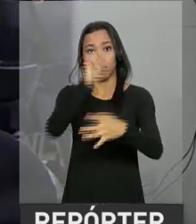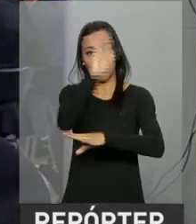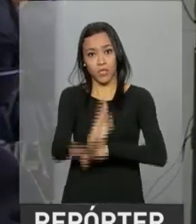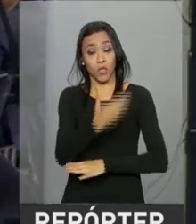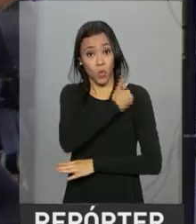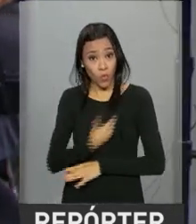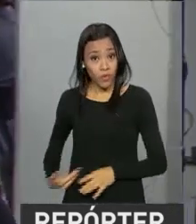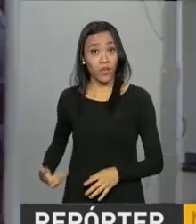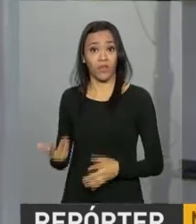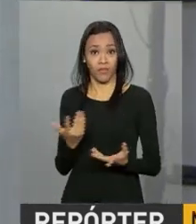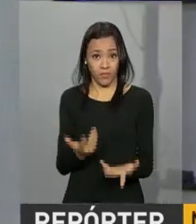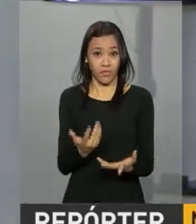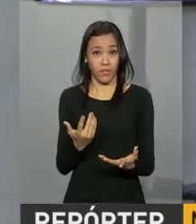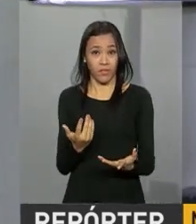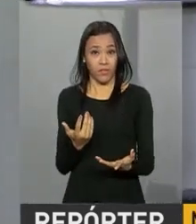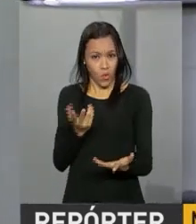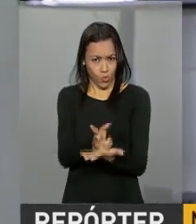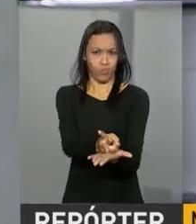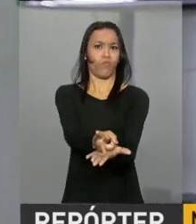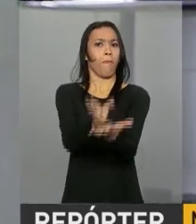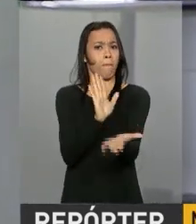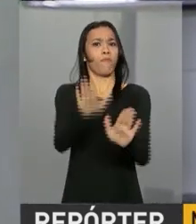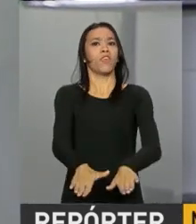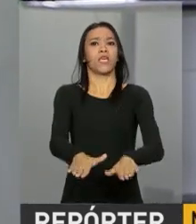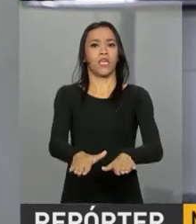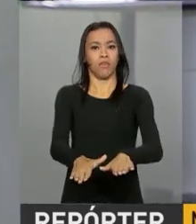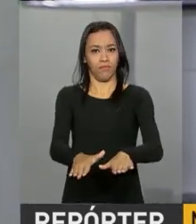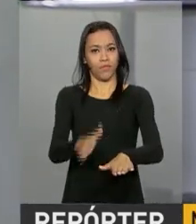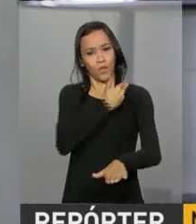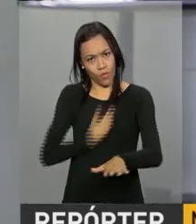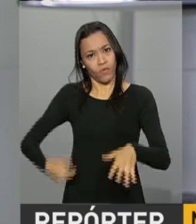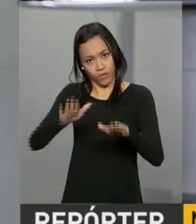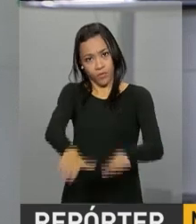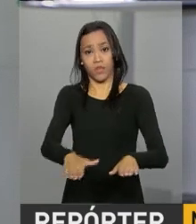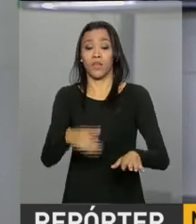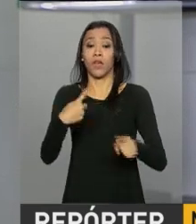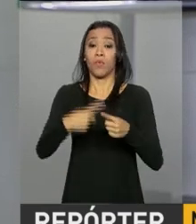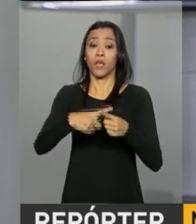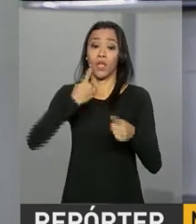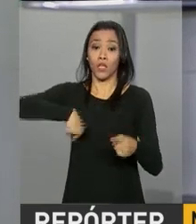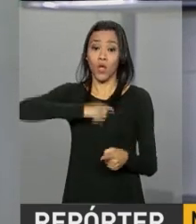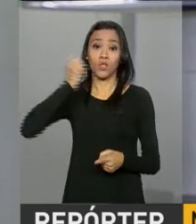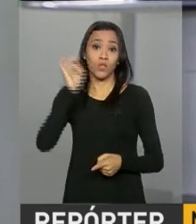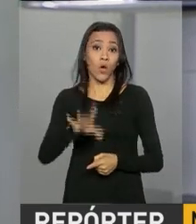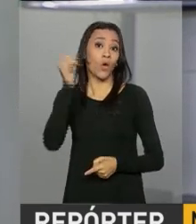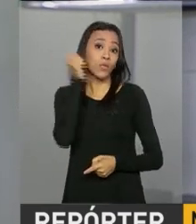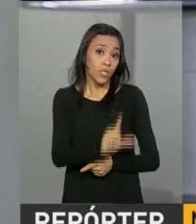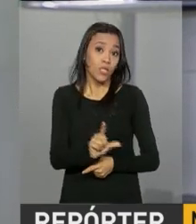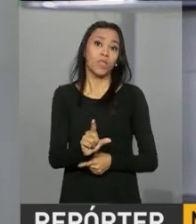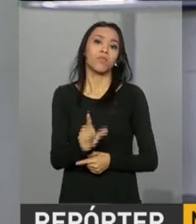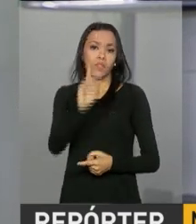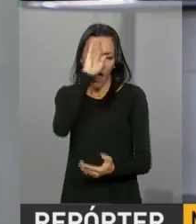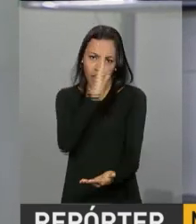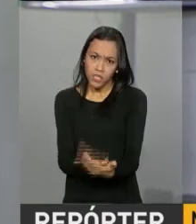governo Deixa de ser interino né então isso para nós é extremamente importante né porque na verdade nós só vamos eh eh eh